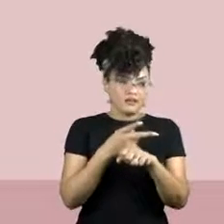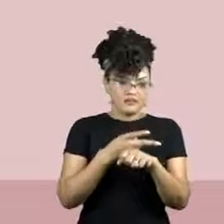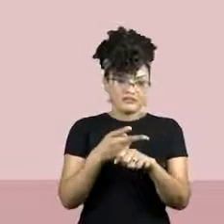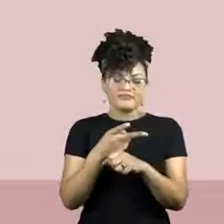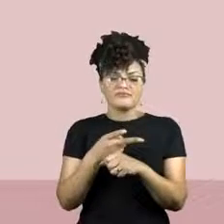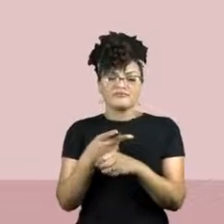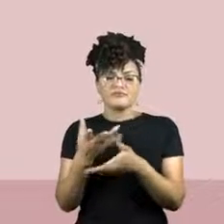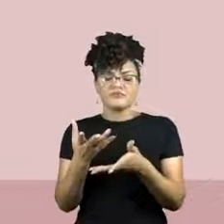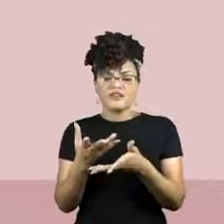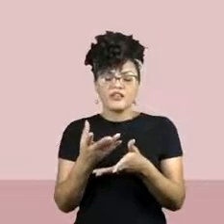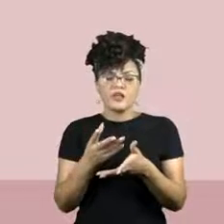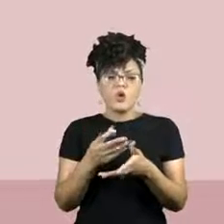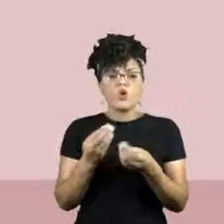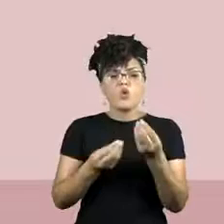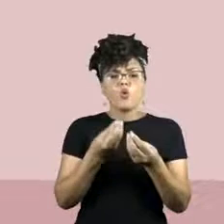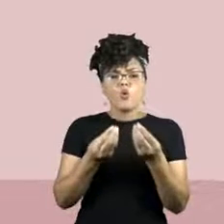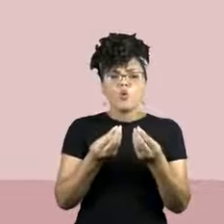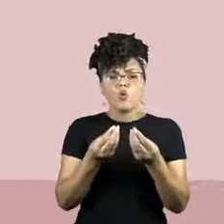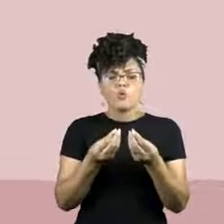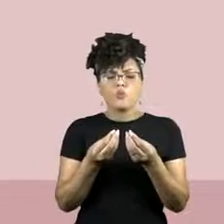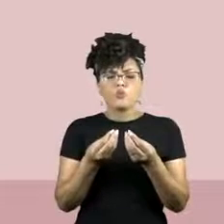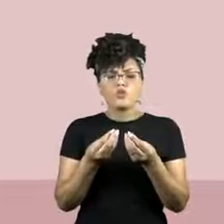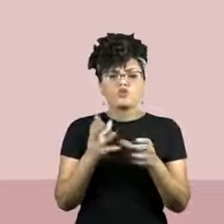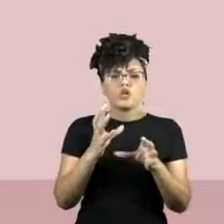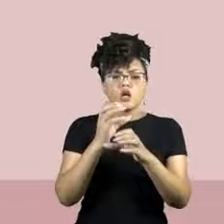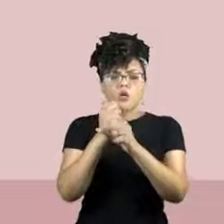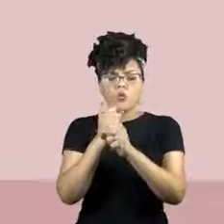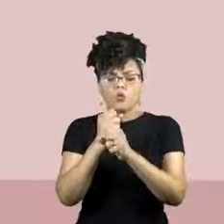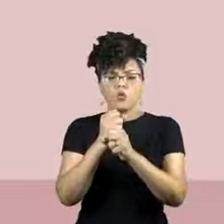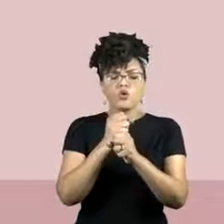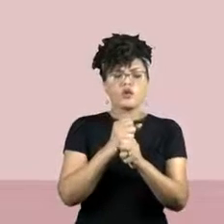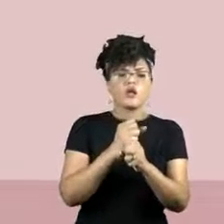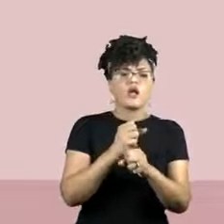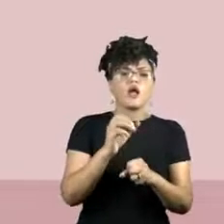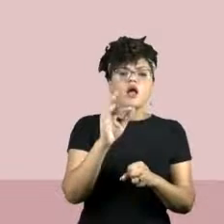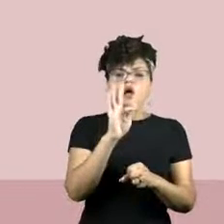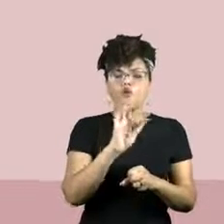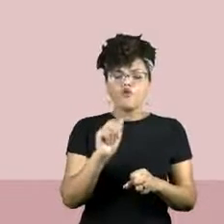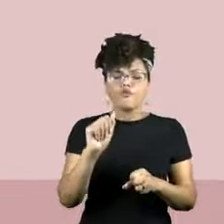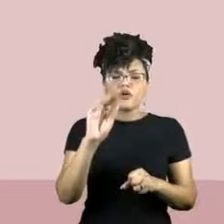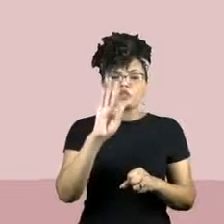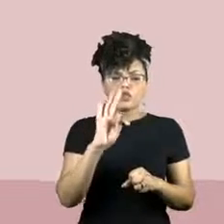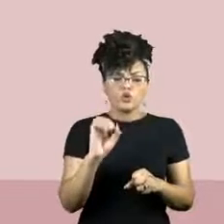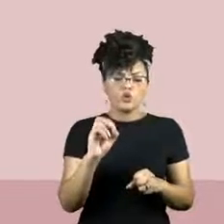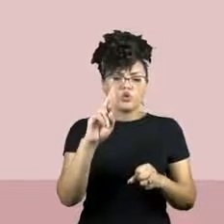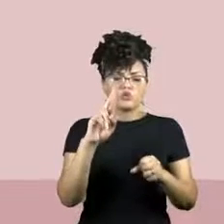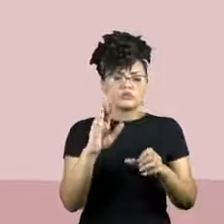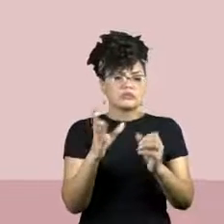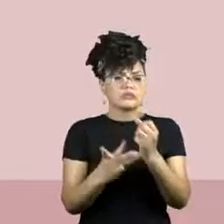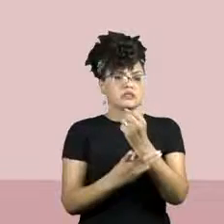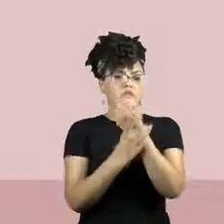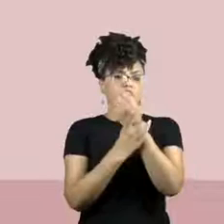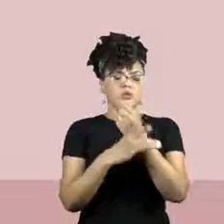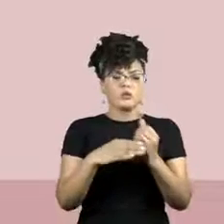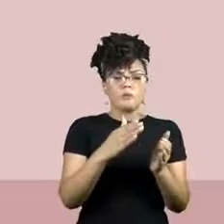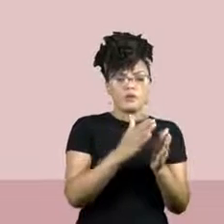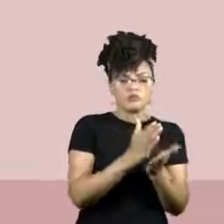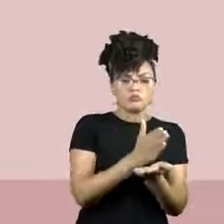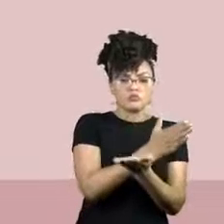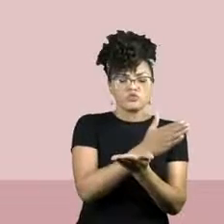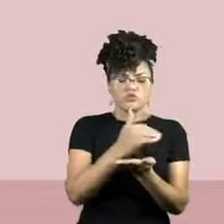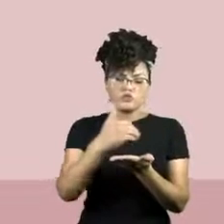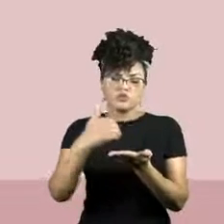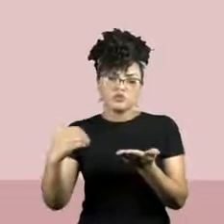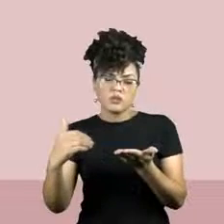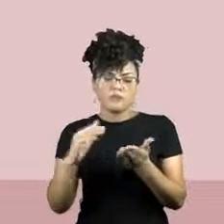gente calcula o fator de segurança, não do ponto de vista de calcular uma divisão, mas sim de calcular num exemplo